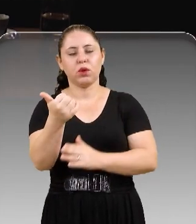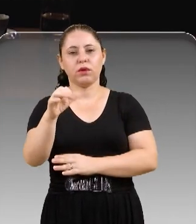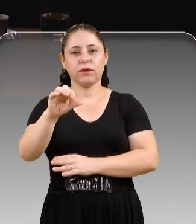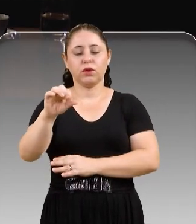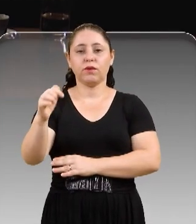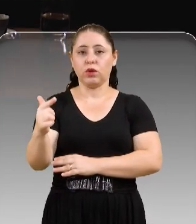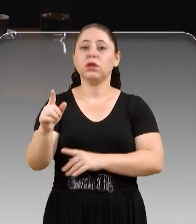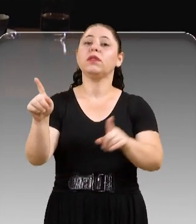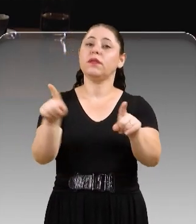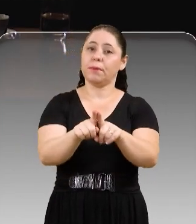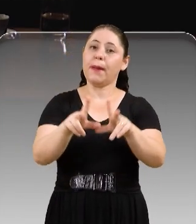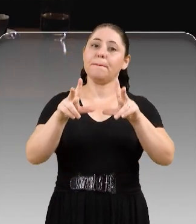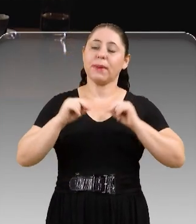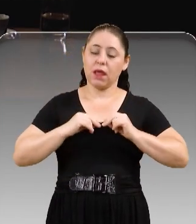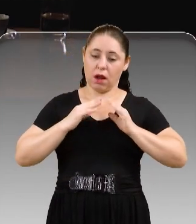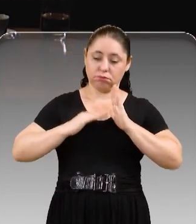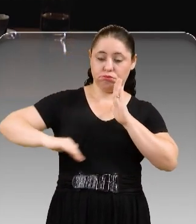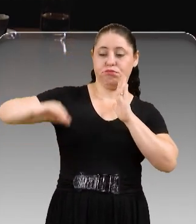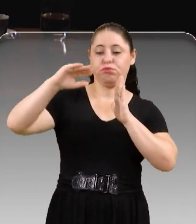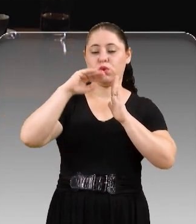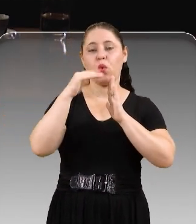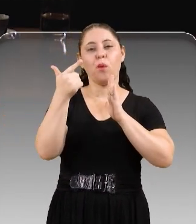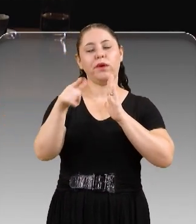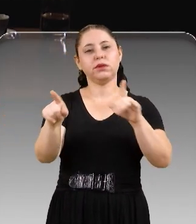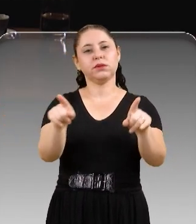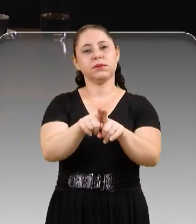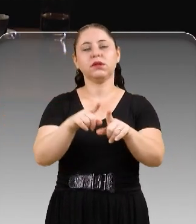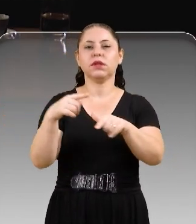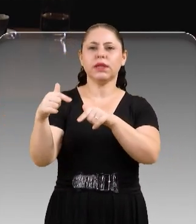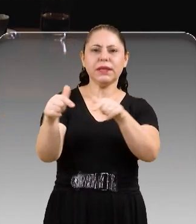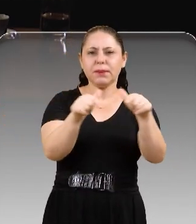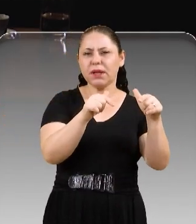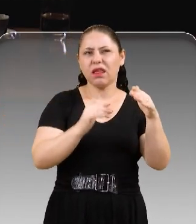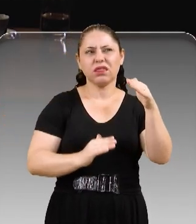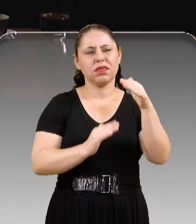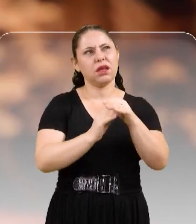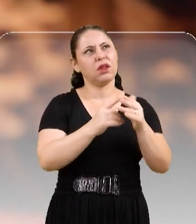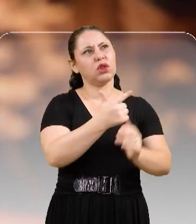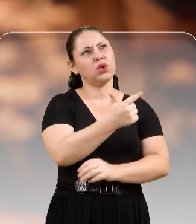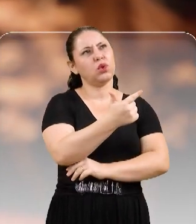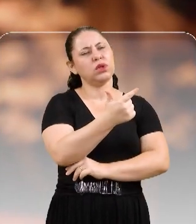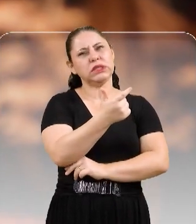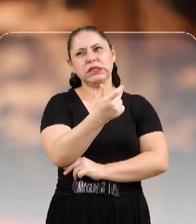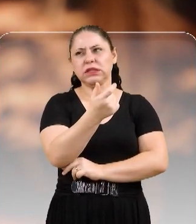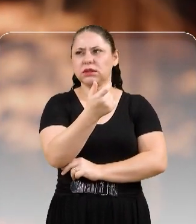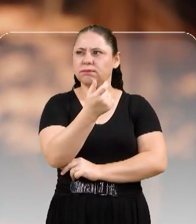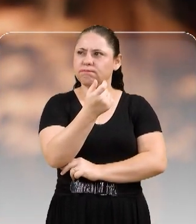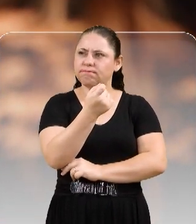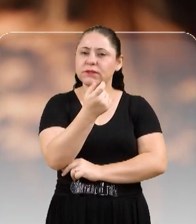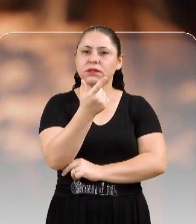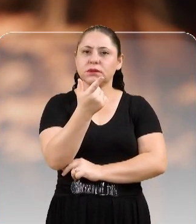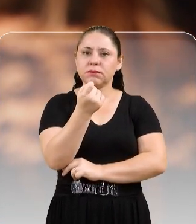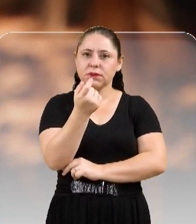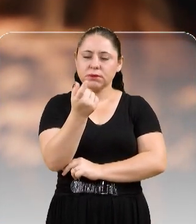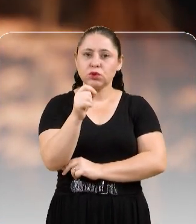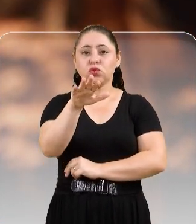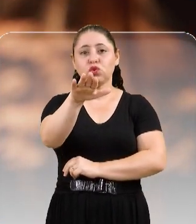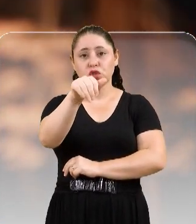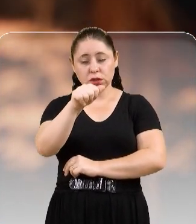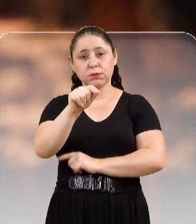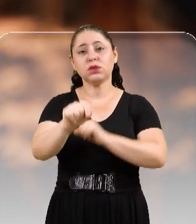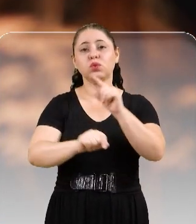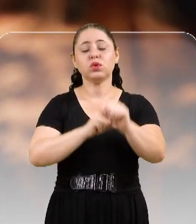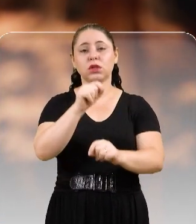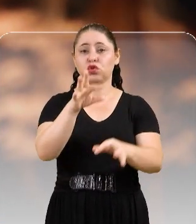para Campo Grande, onde atuei até o ano de 2000, quando eu fui então chamado para ser juiz auxiliar